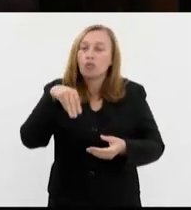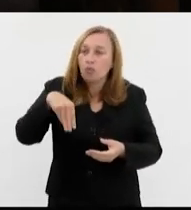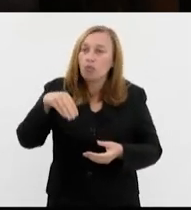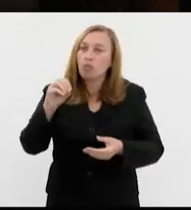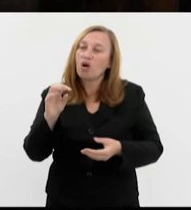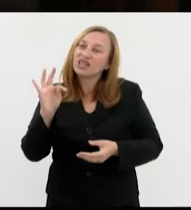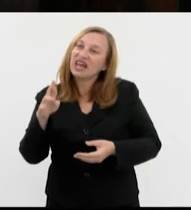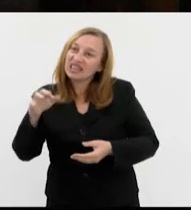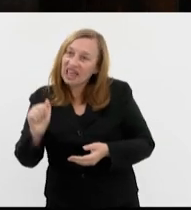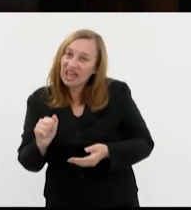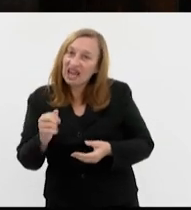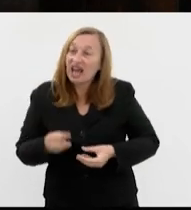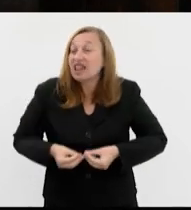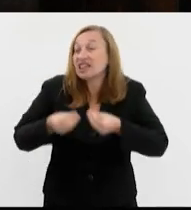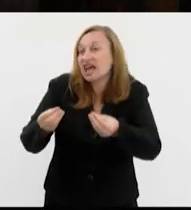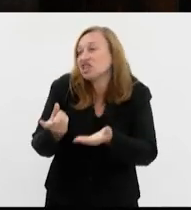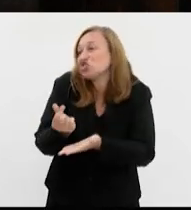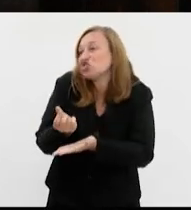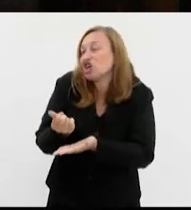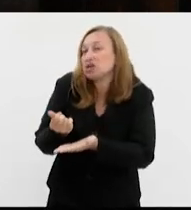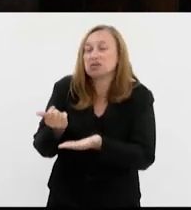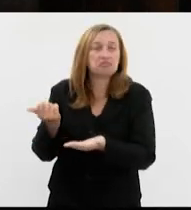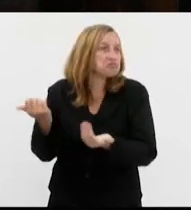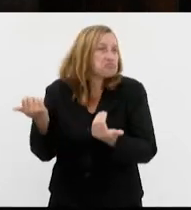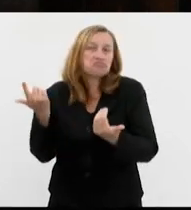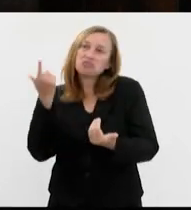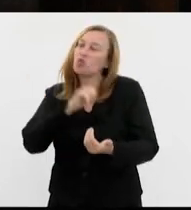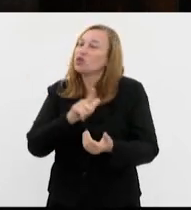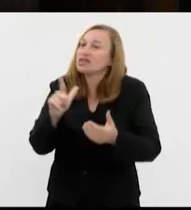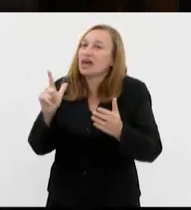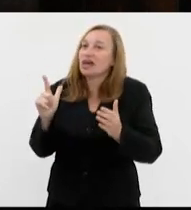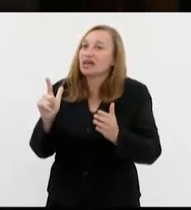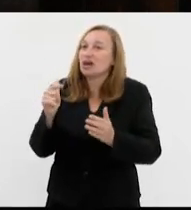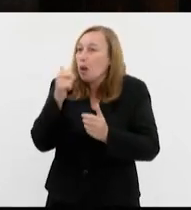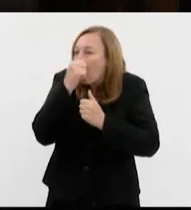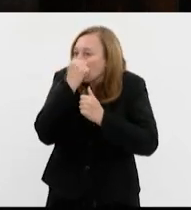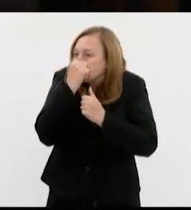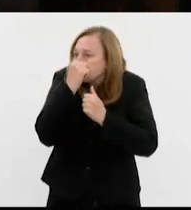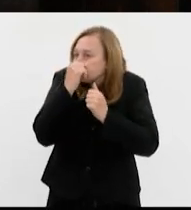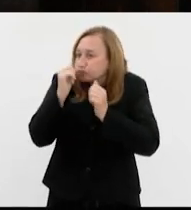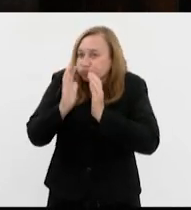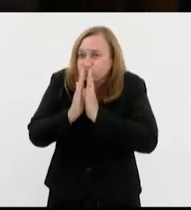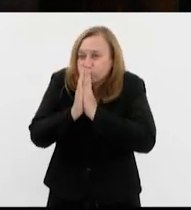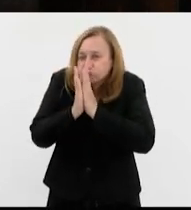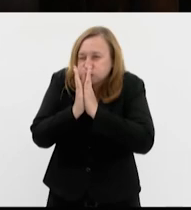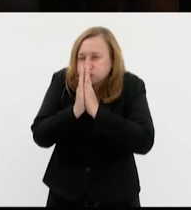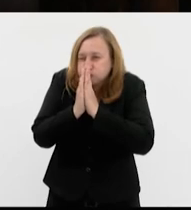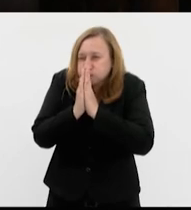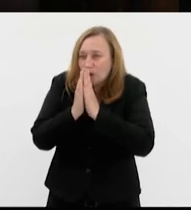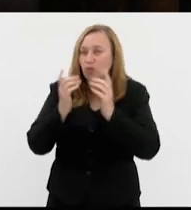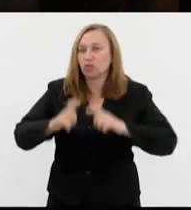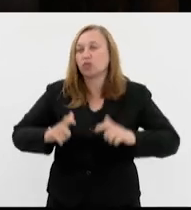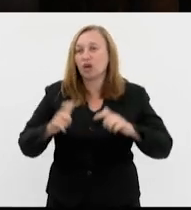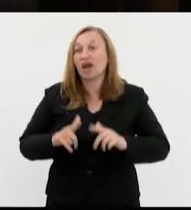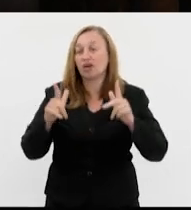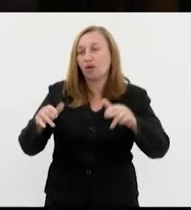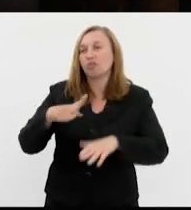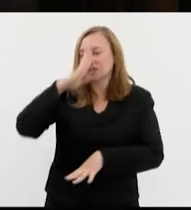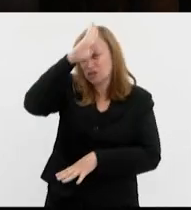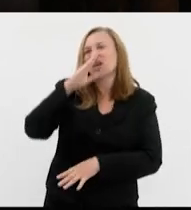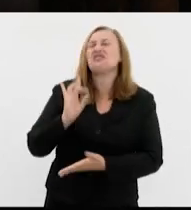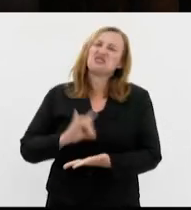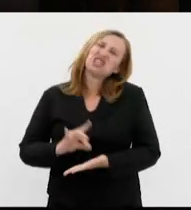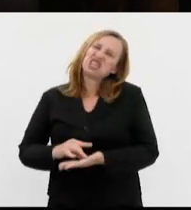e mesmo assim não consegue encher nada assim como o Bolsonaro consegue. Portanto, realmente, deve ser muito